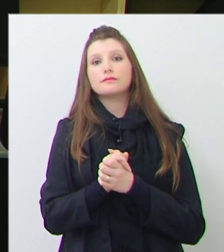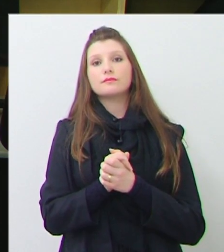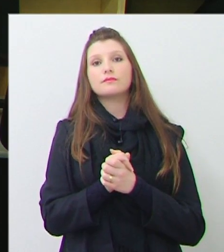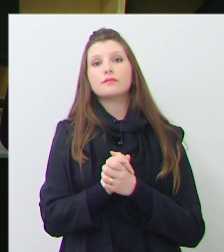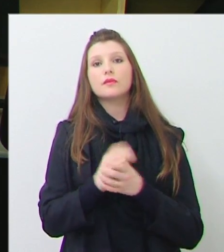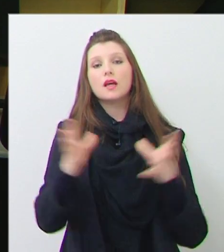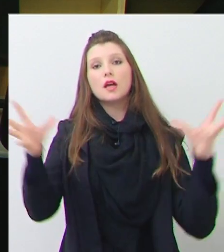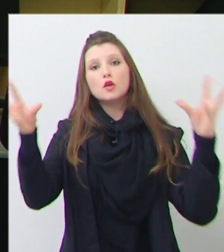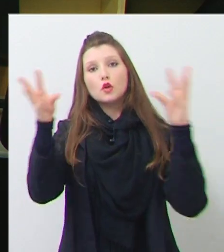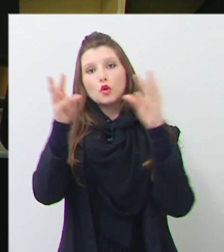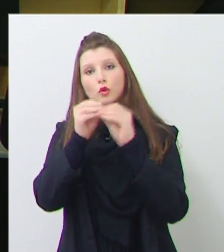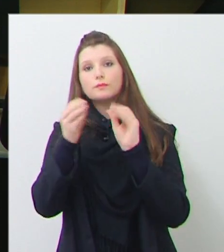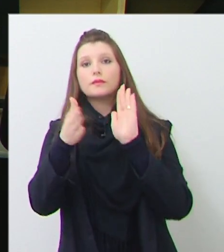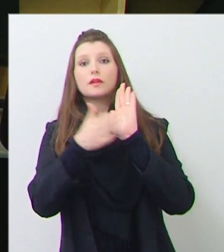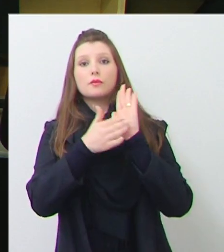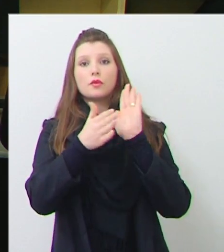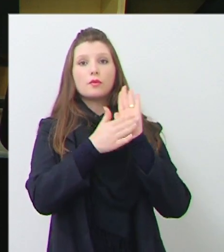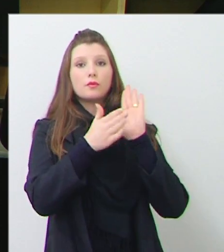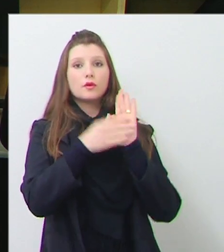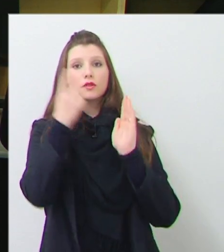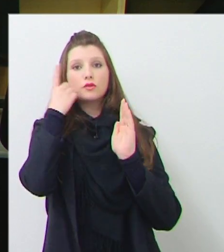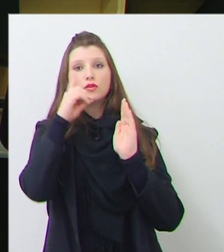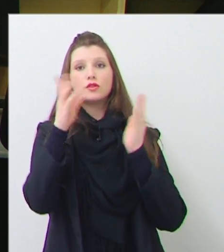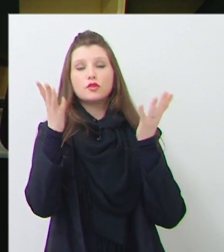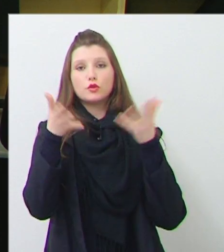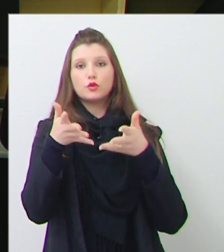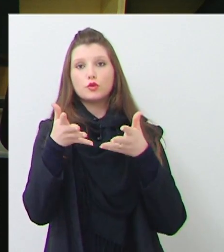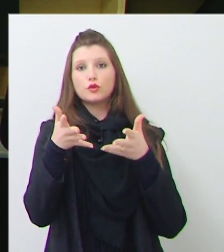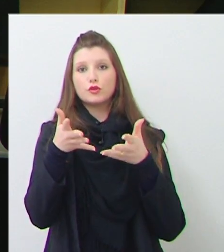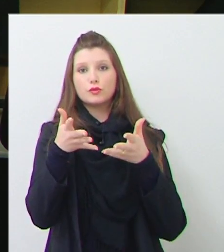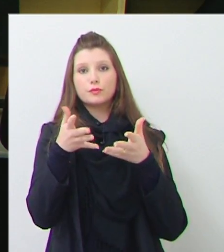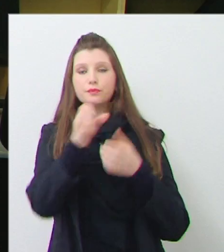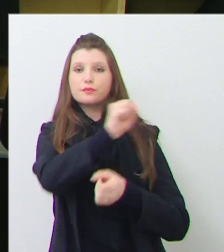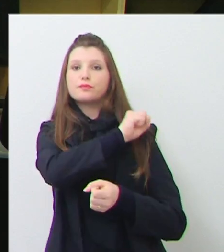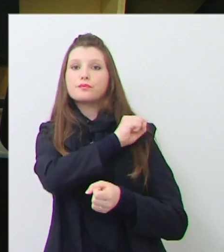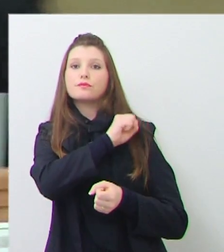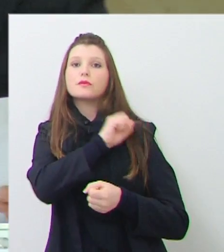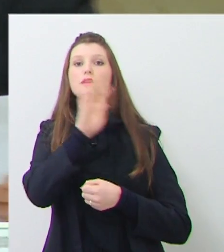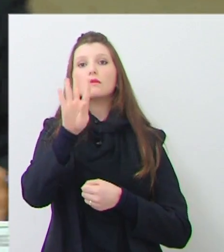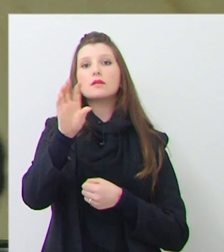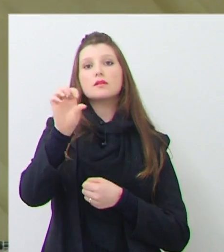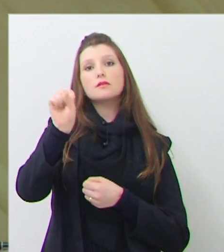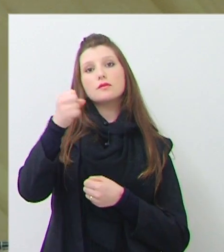Resumo das proposições do grande expediente. Indicação